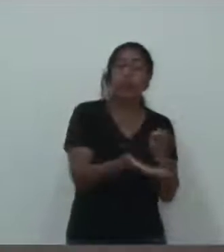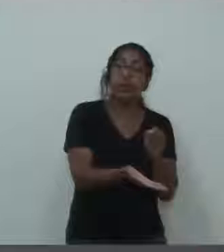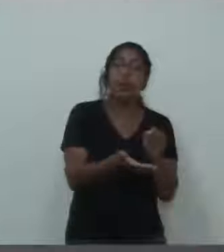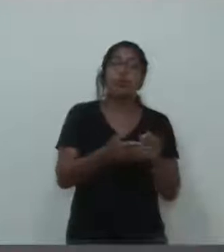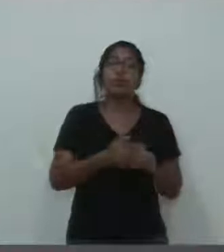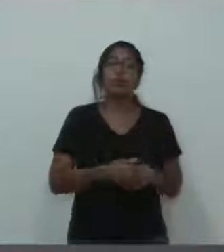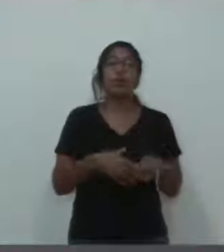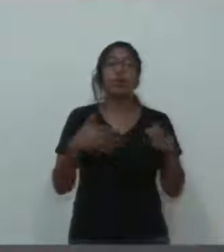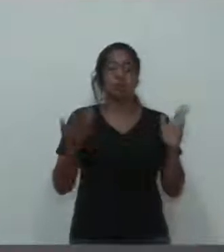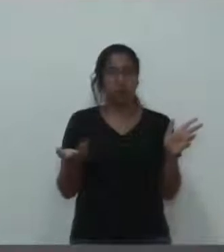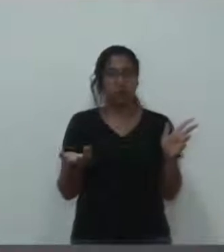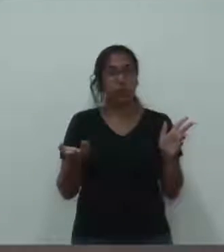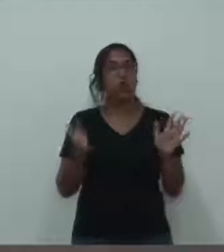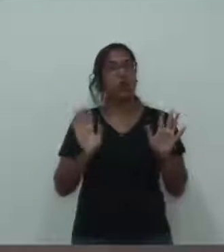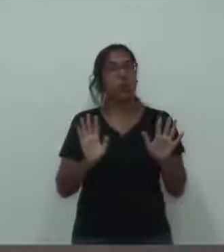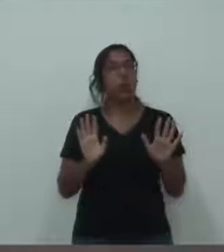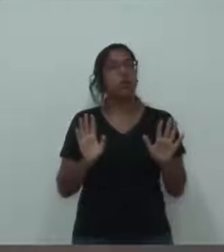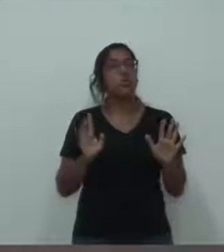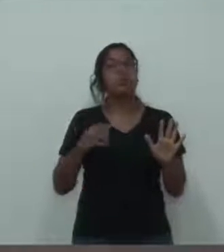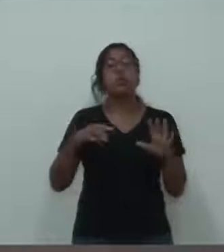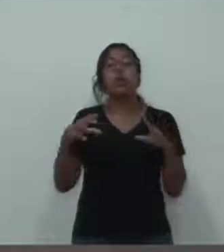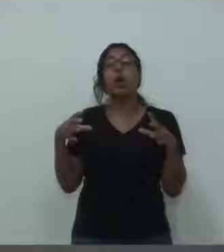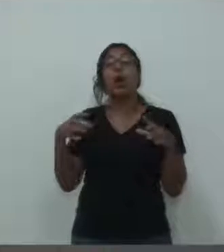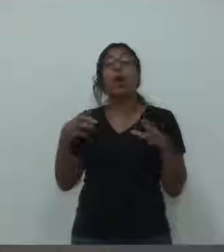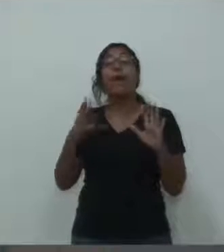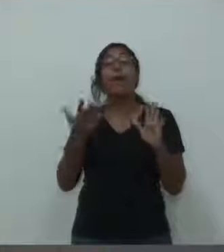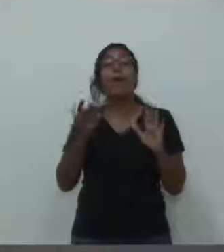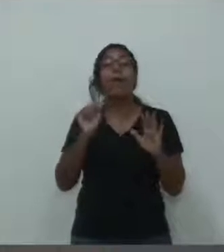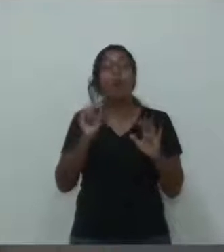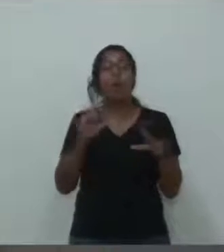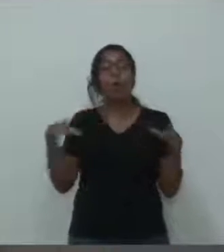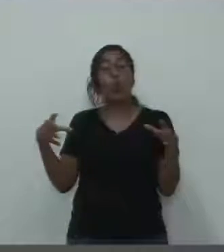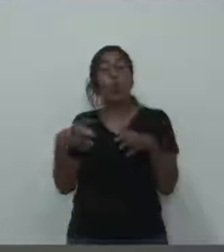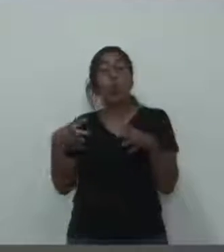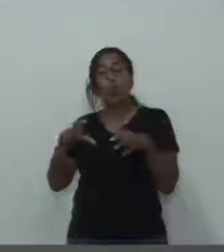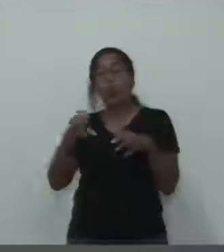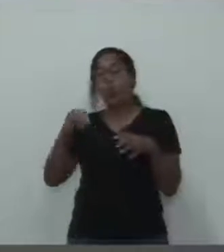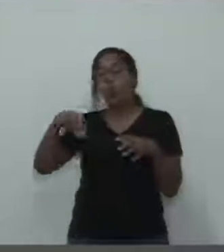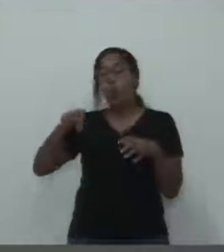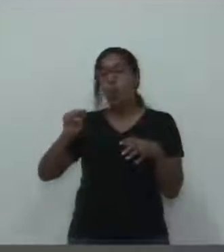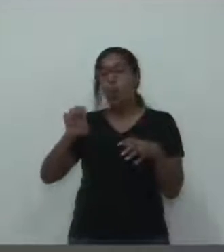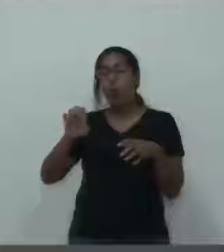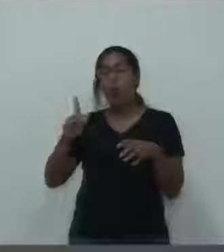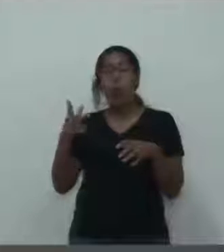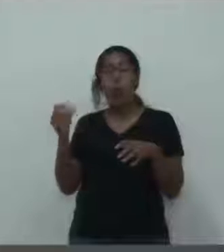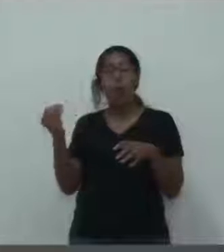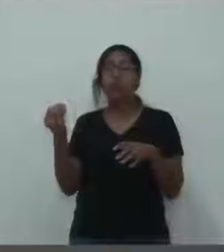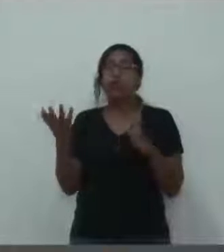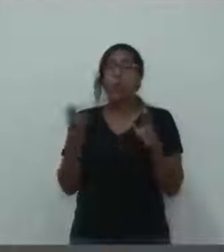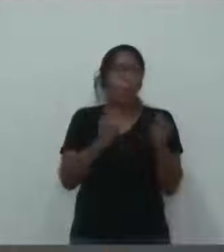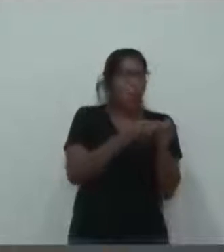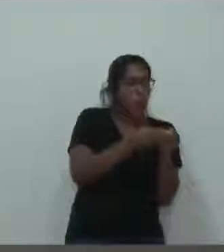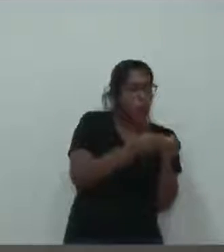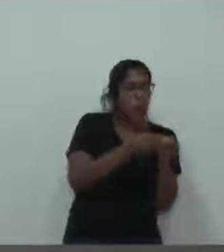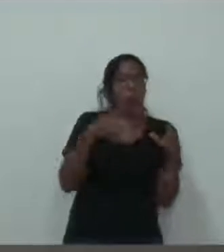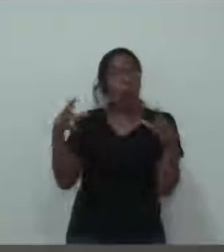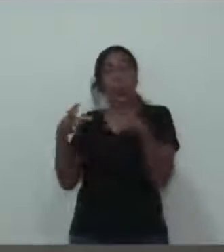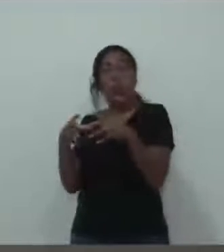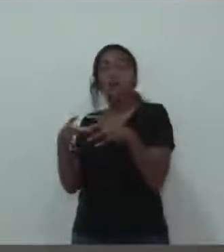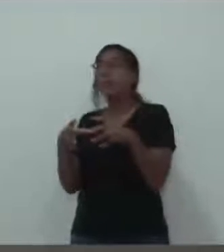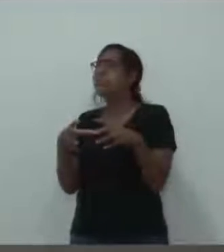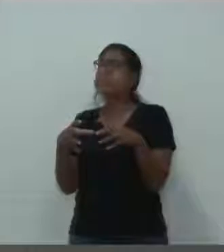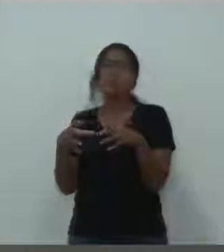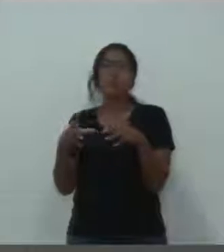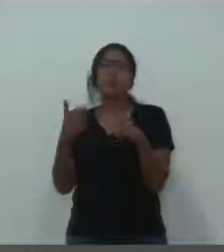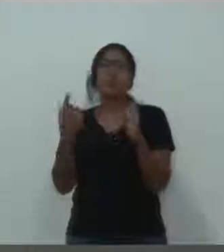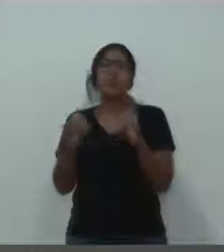proposta, né? O conselho. Para que a gente vai ter o conselho e mais a comissão? Então, nossa ideia foi só não colocar uma situação